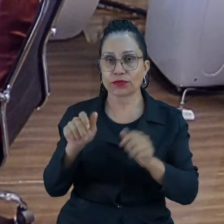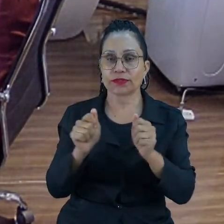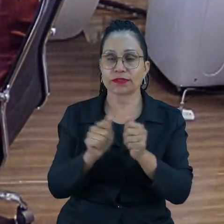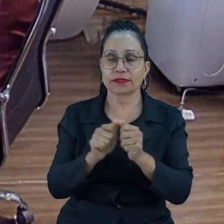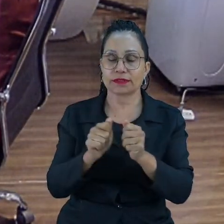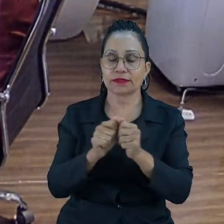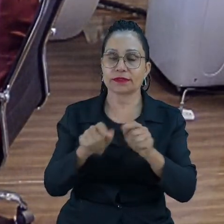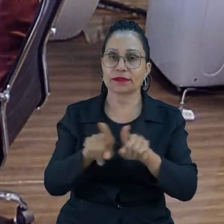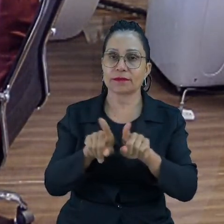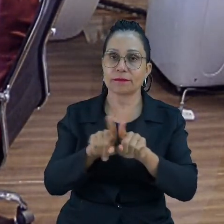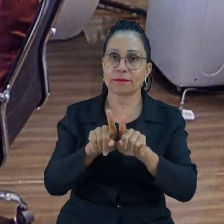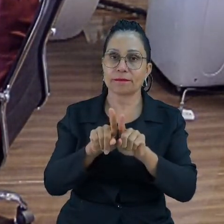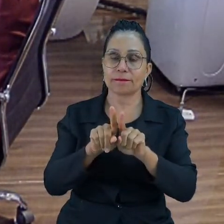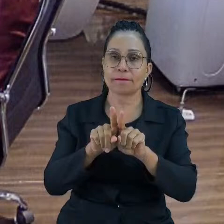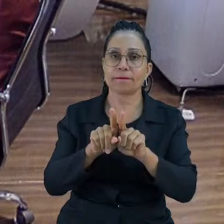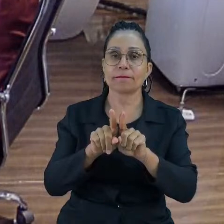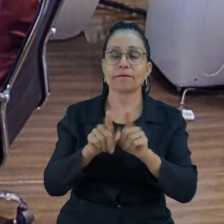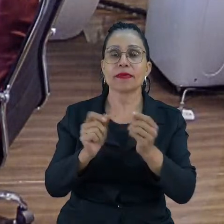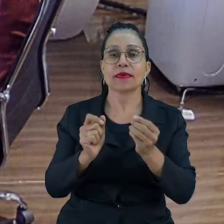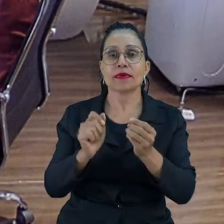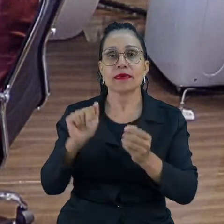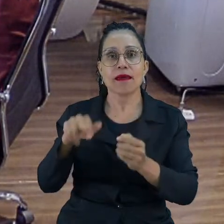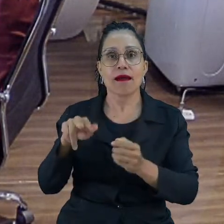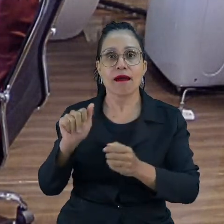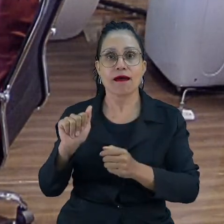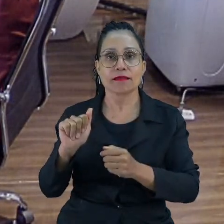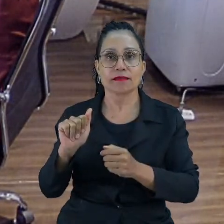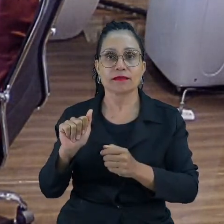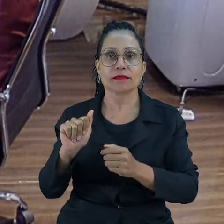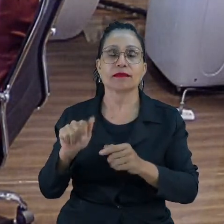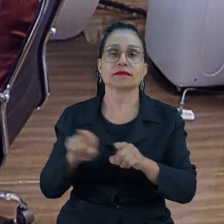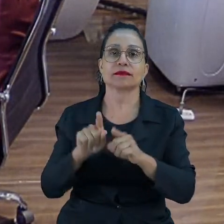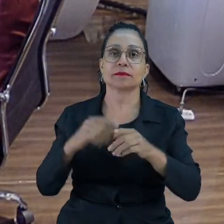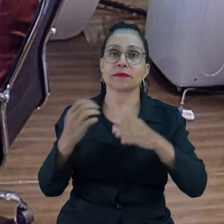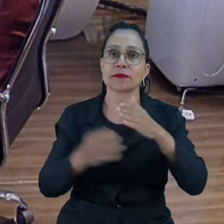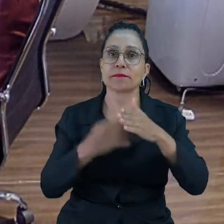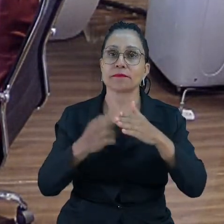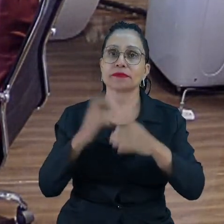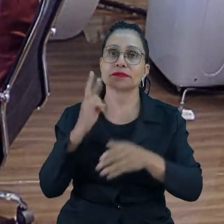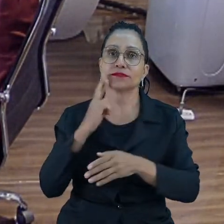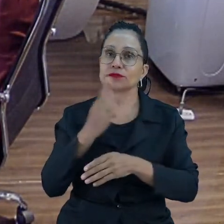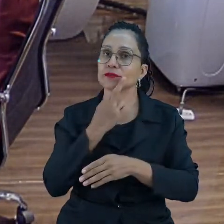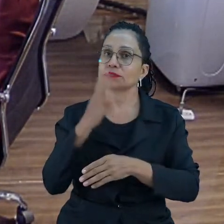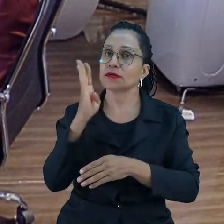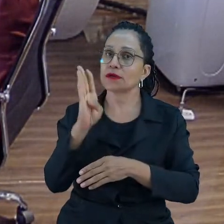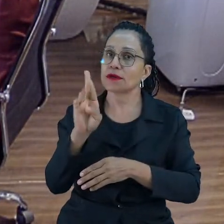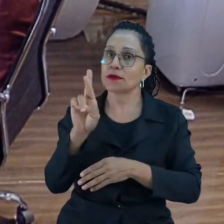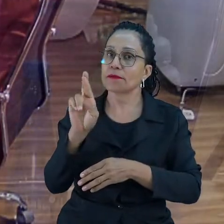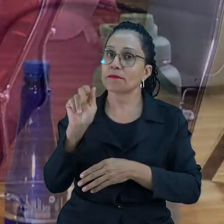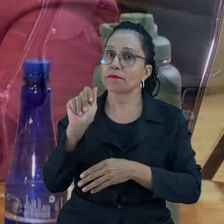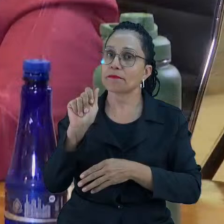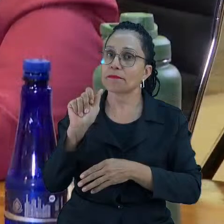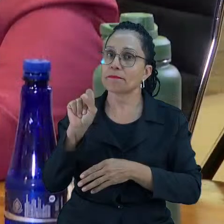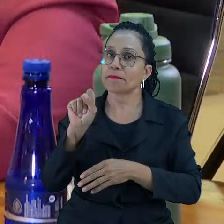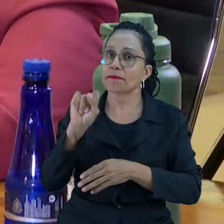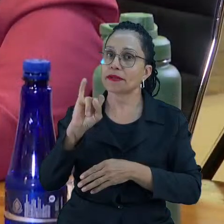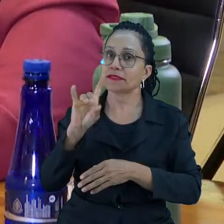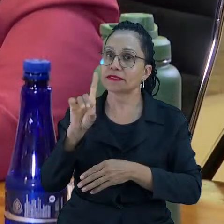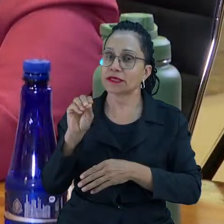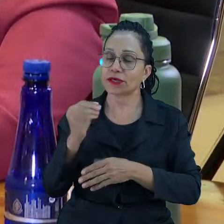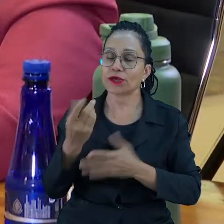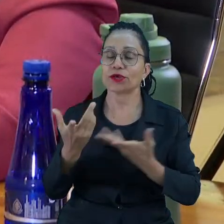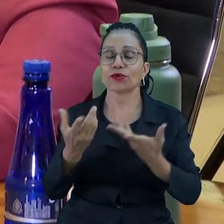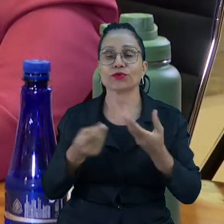advogada, proprietários do Brasido Restaurante. O Brasido que traz aí uma proposta de oferecer muito mais que gastronomia para os